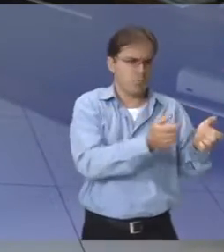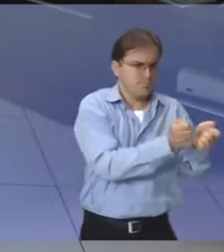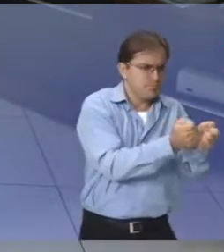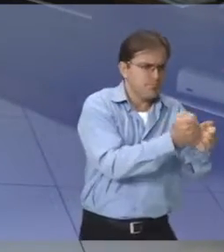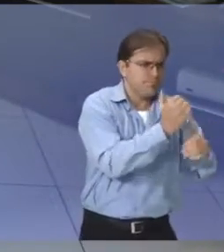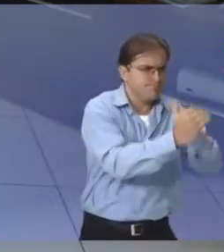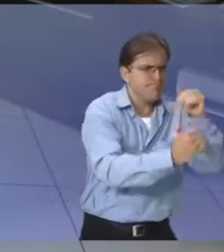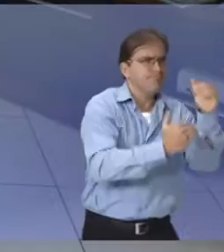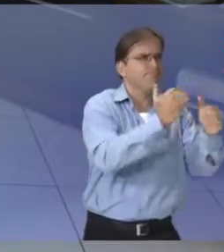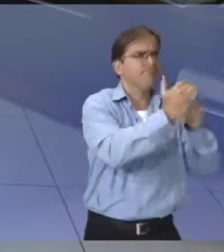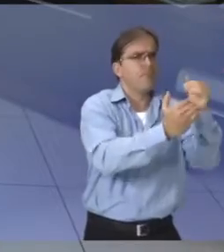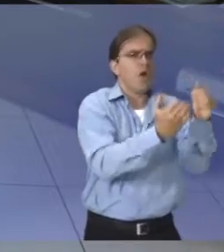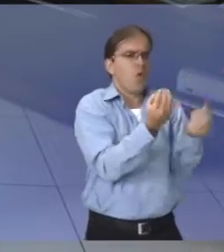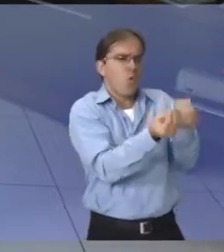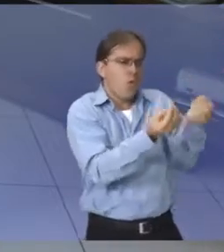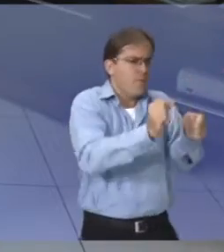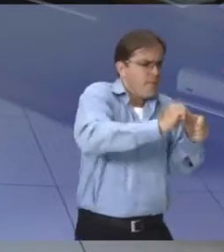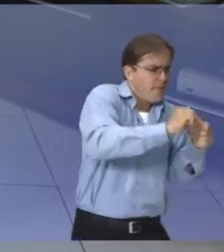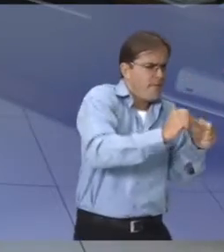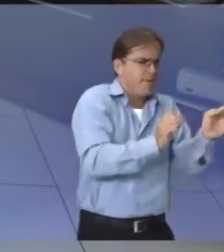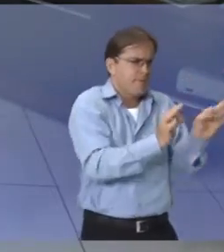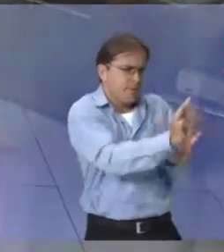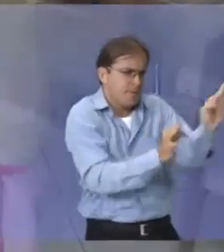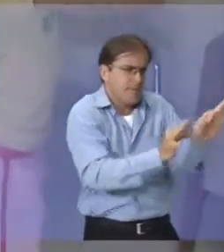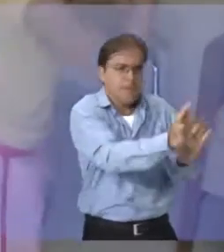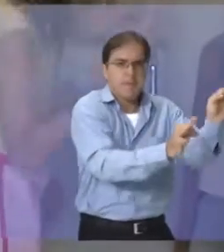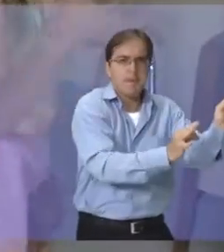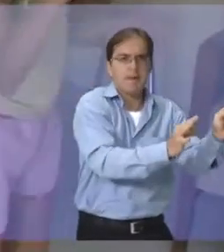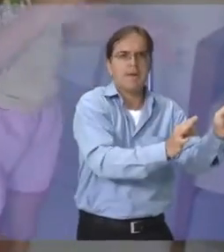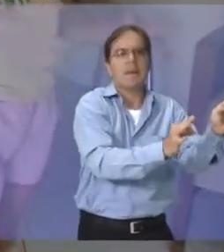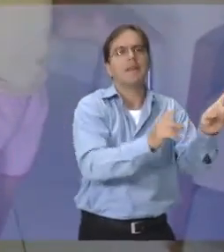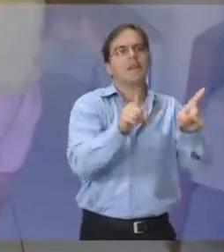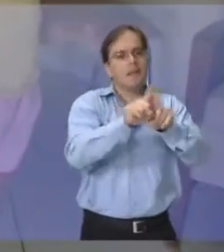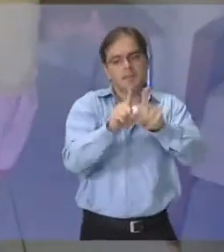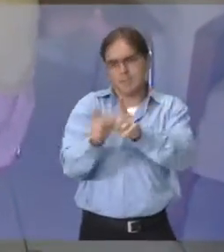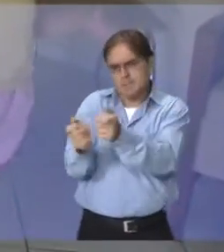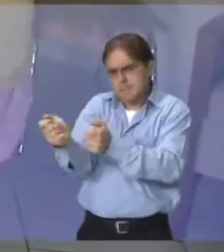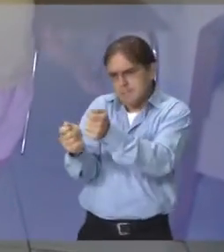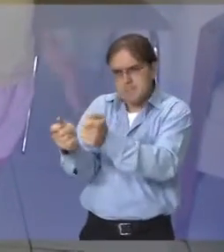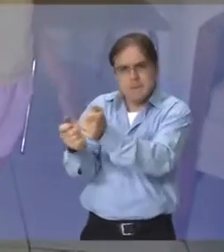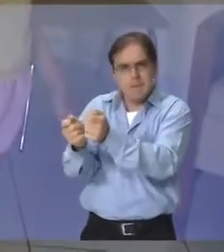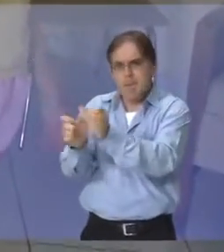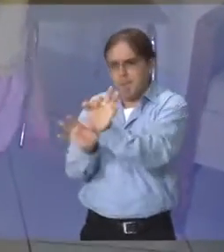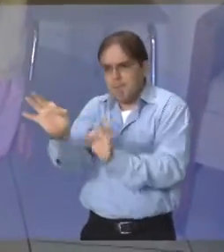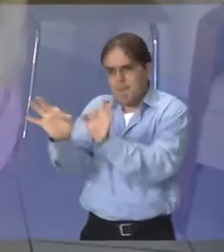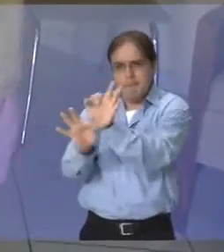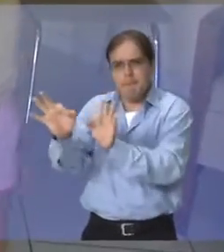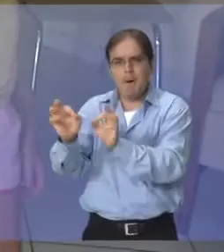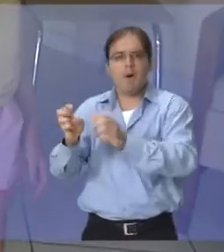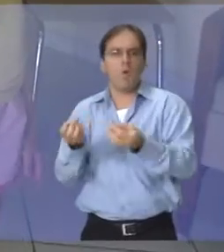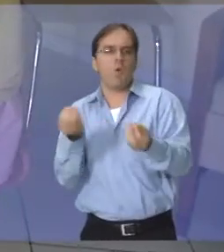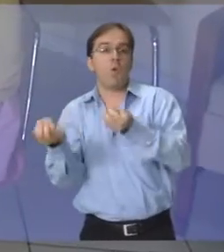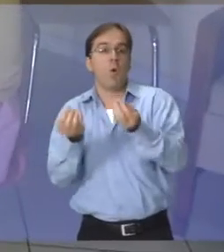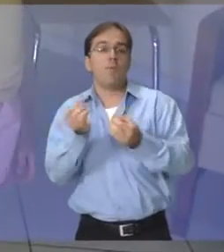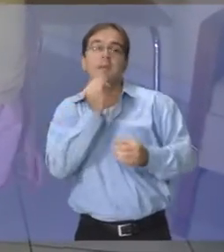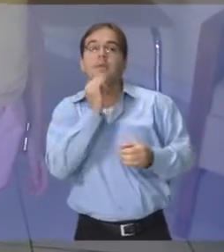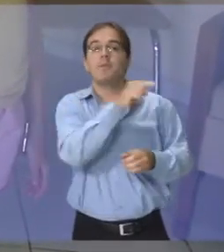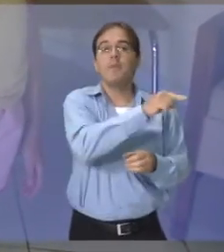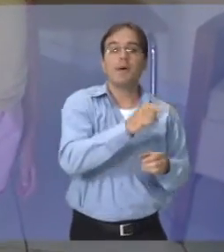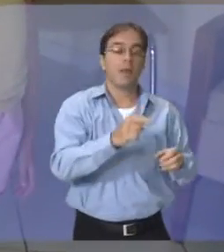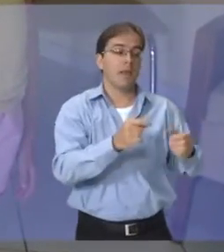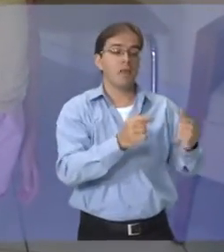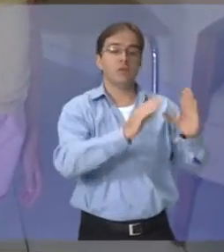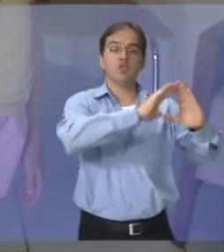do game, que aborda a questão da matemática, ele passa a ter um melhor desempenho na escola, um melhor desempenho